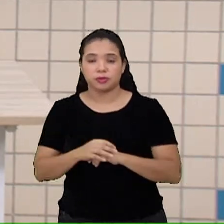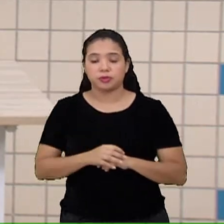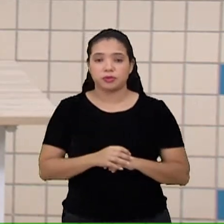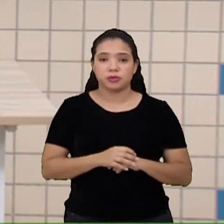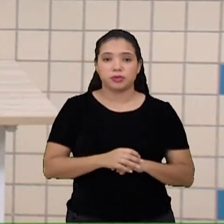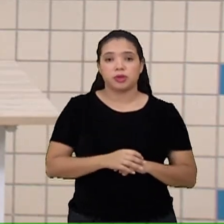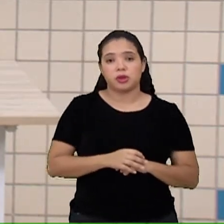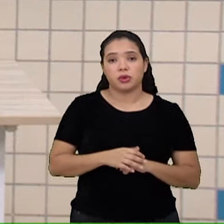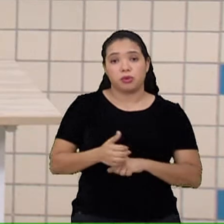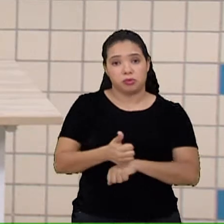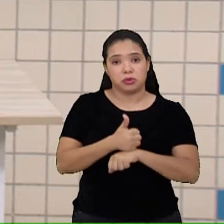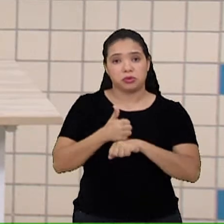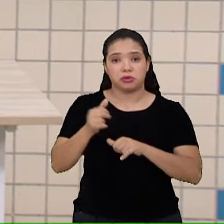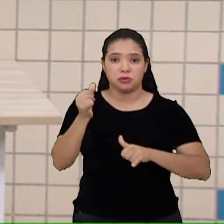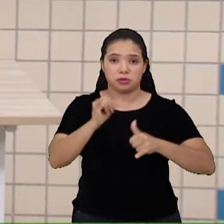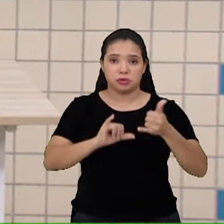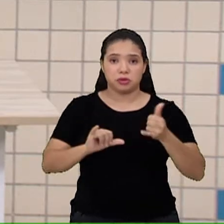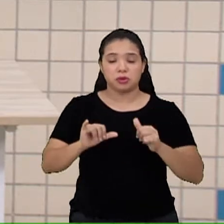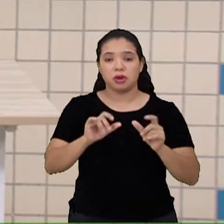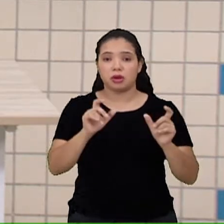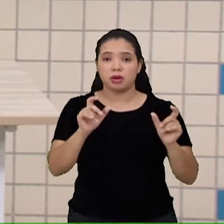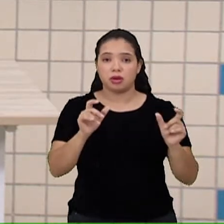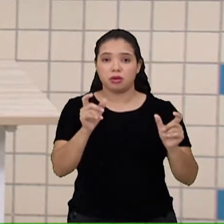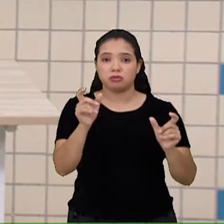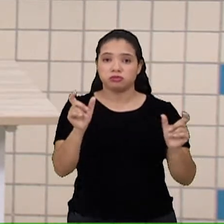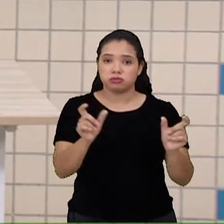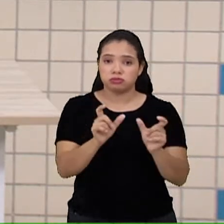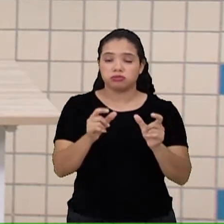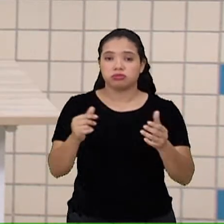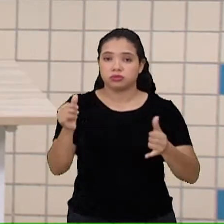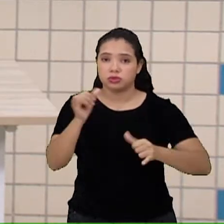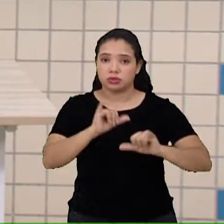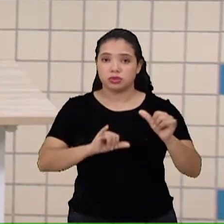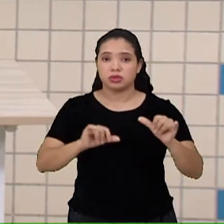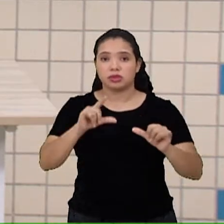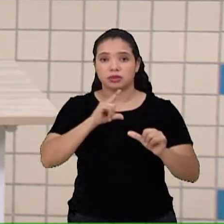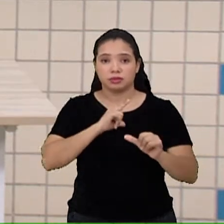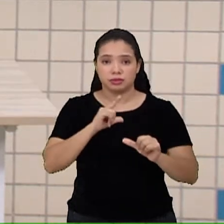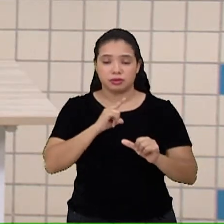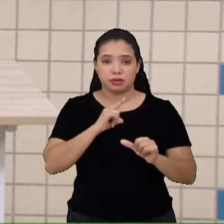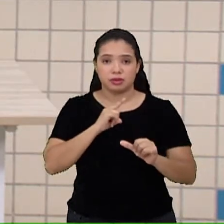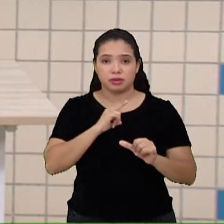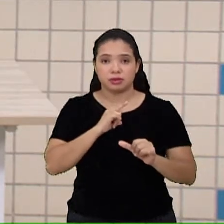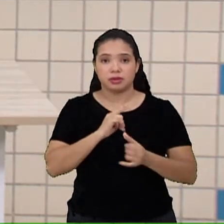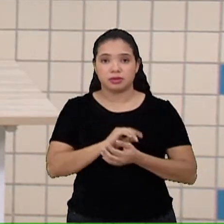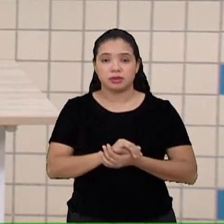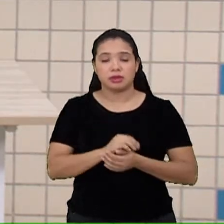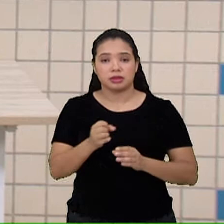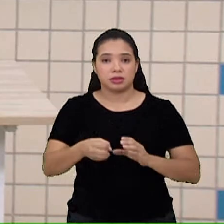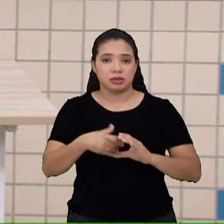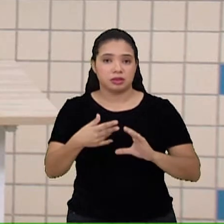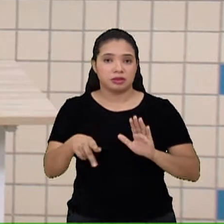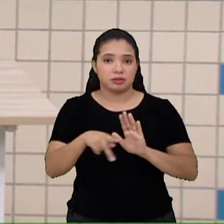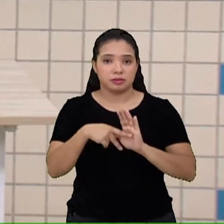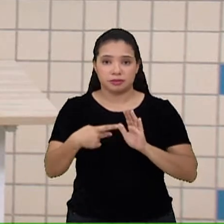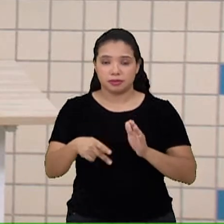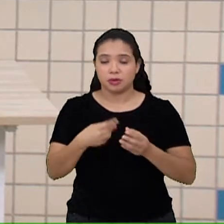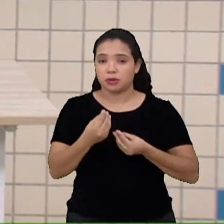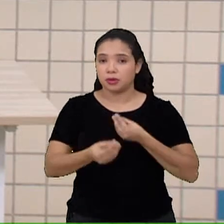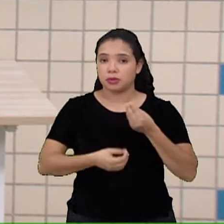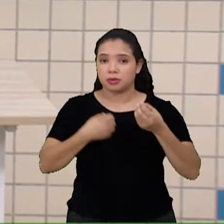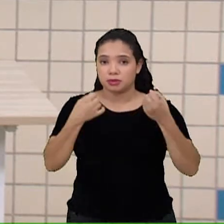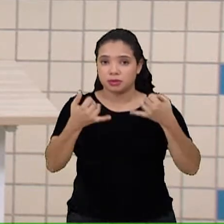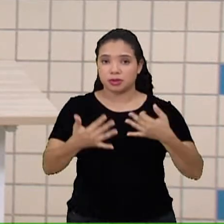vão considerar uma substância uma porção da matéria que tem propriedades bem definidas e que lhes são características. Como eu